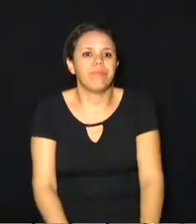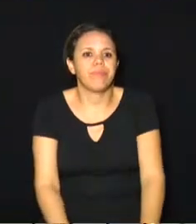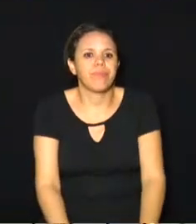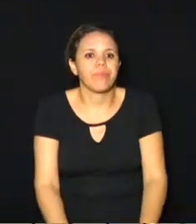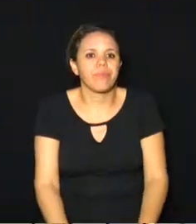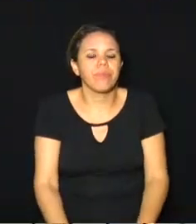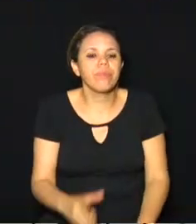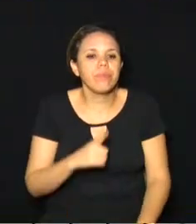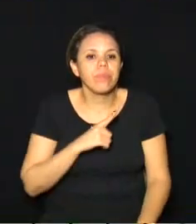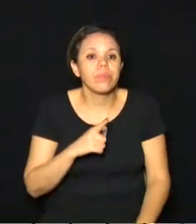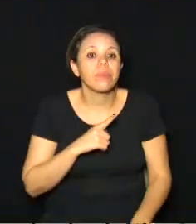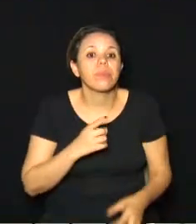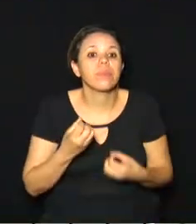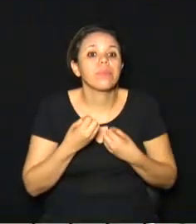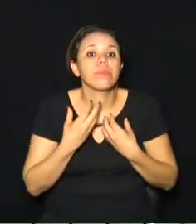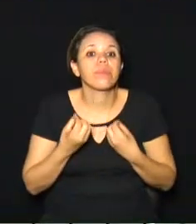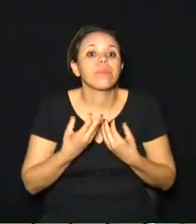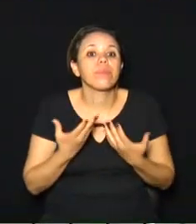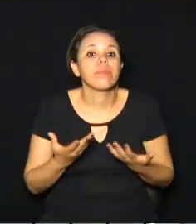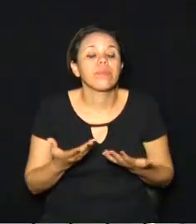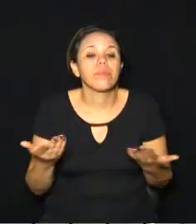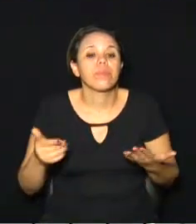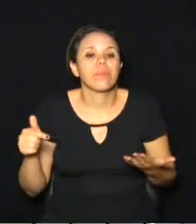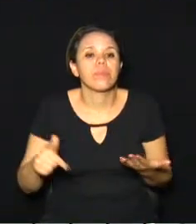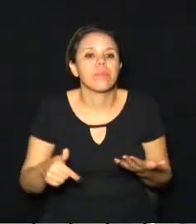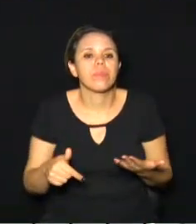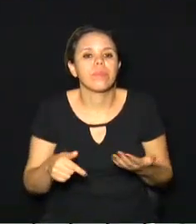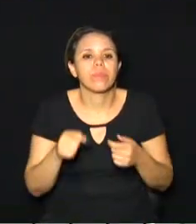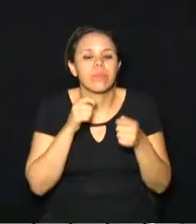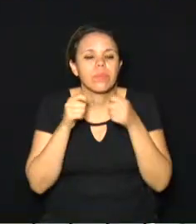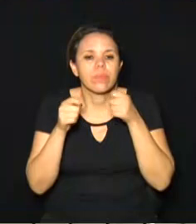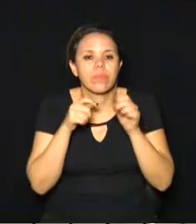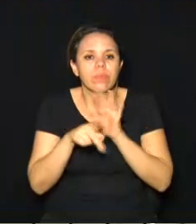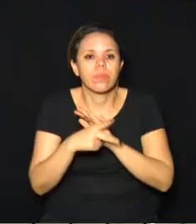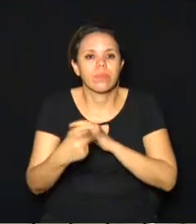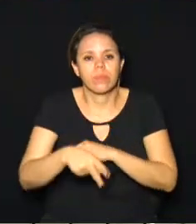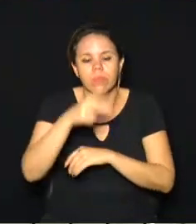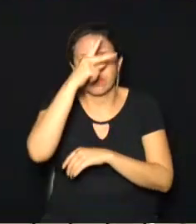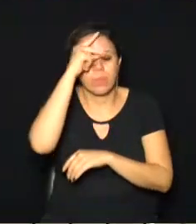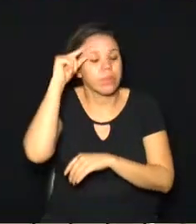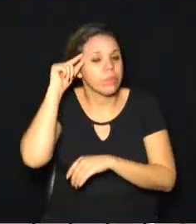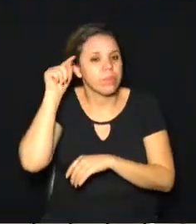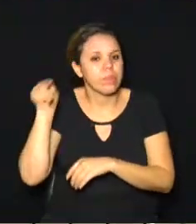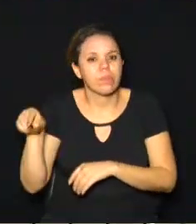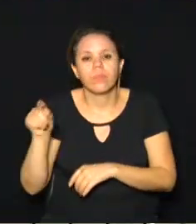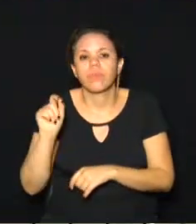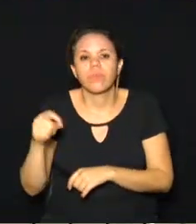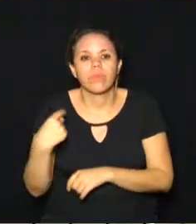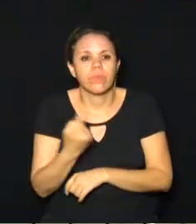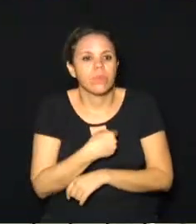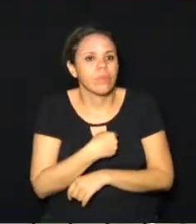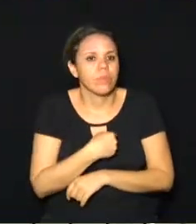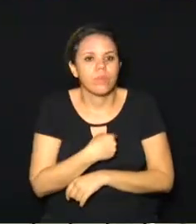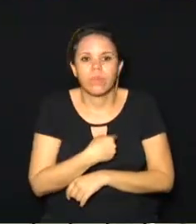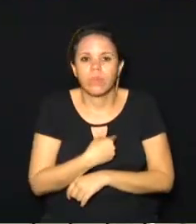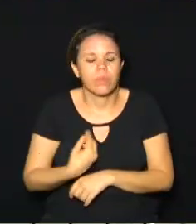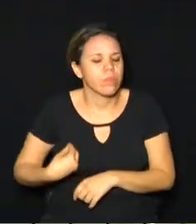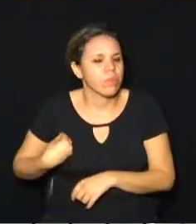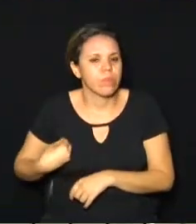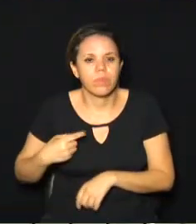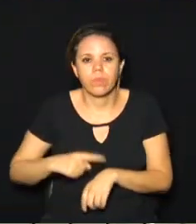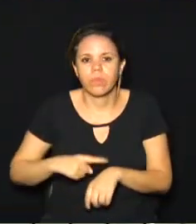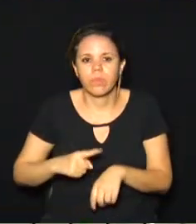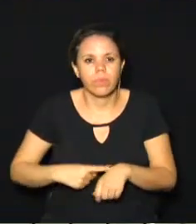até tenho uma informação de que, vindo até de uma entrevista do próprio prefeito da cidade, de que nós não estamos, no presente